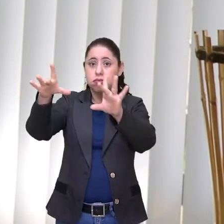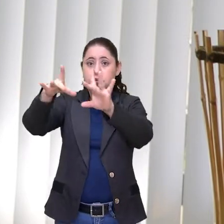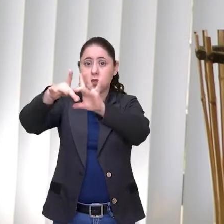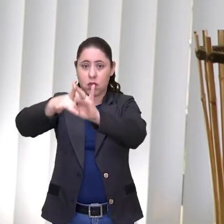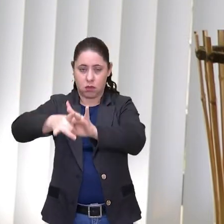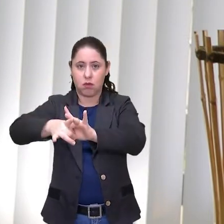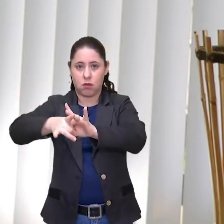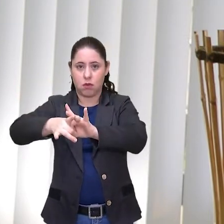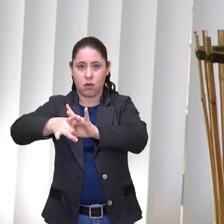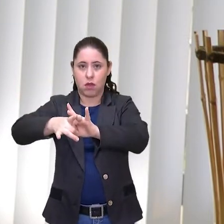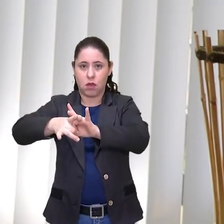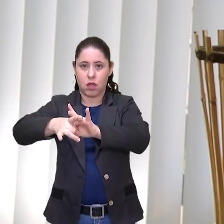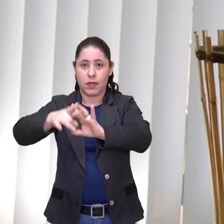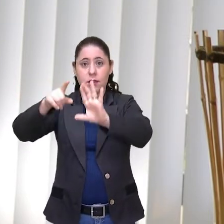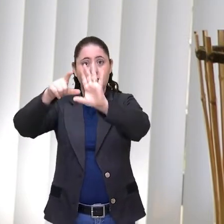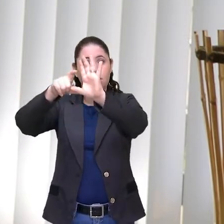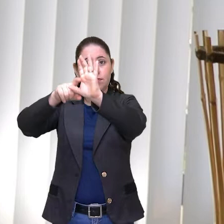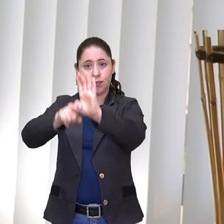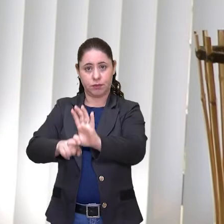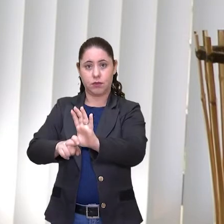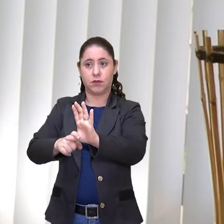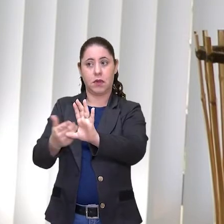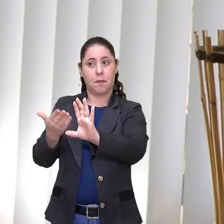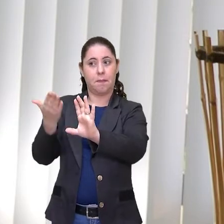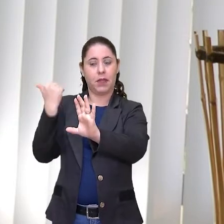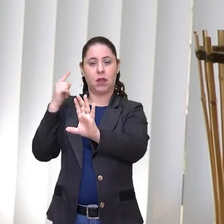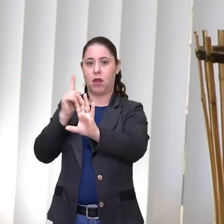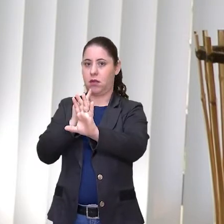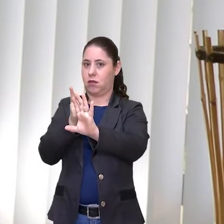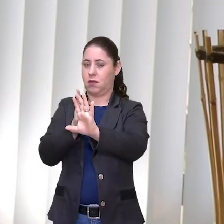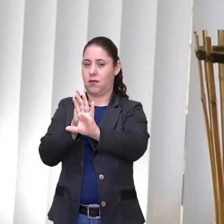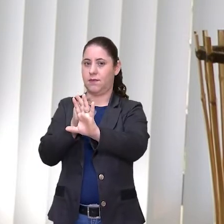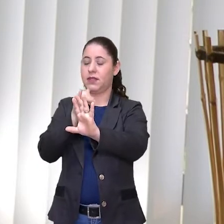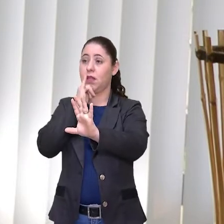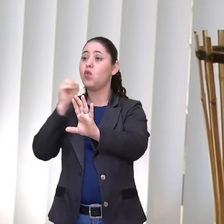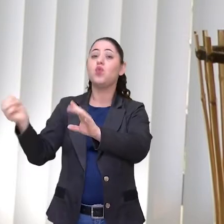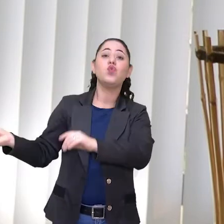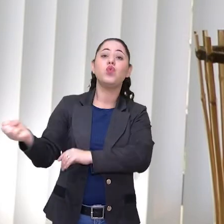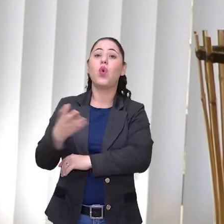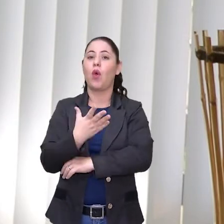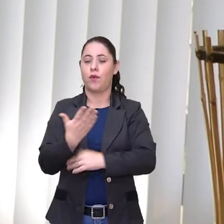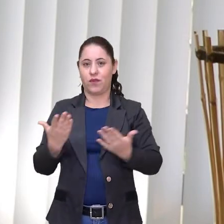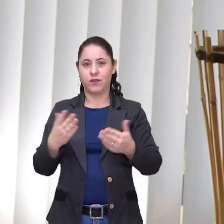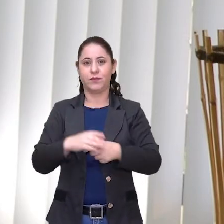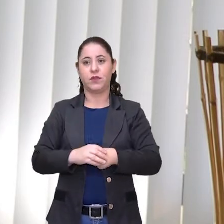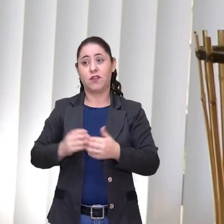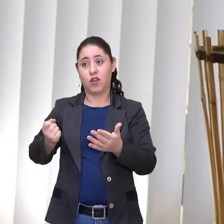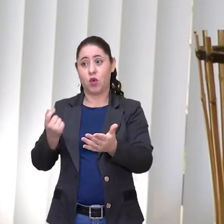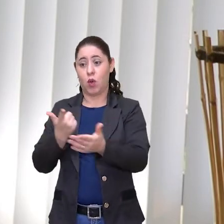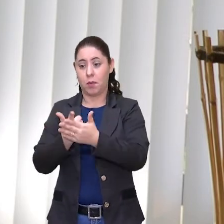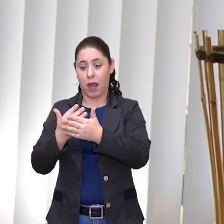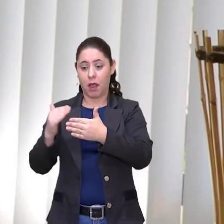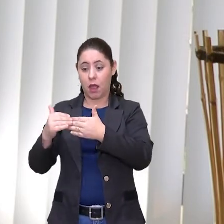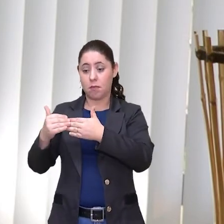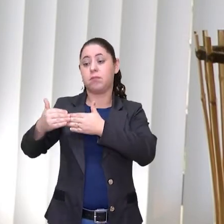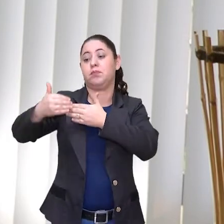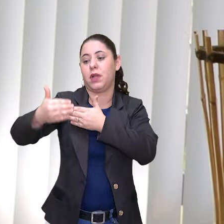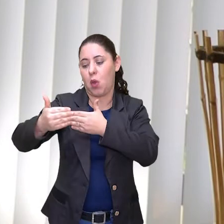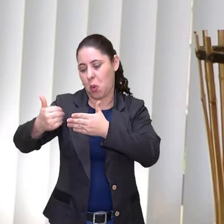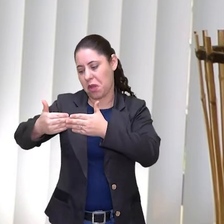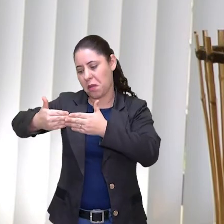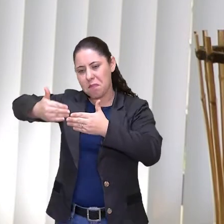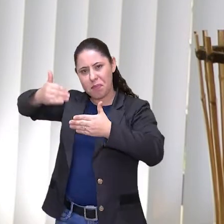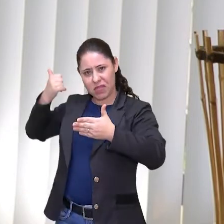está vinculado ou não estará vinculado às suas dívidas pretéritas. É como se fosse algo novo, a aquisição daqui